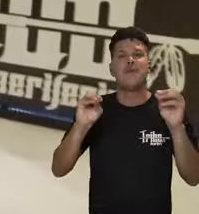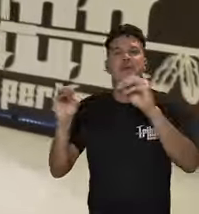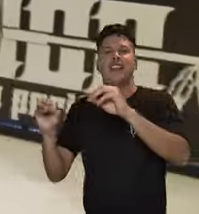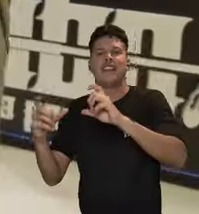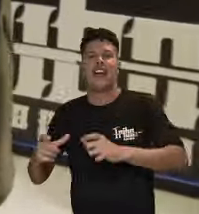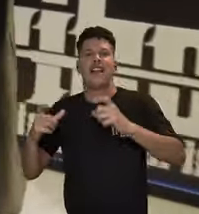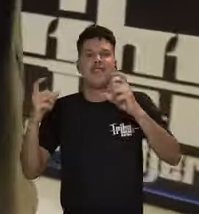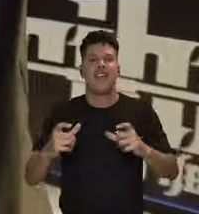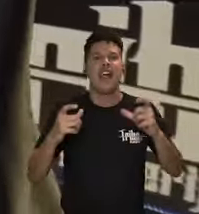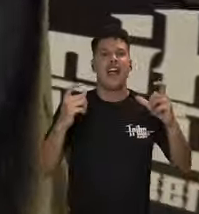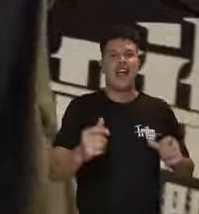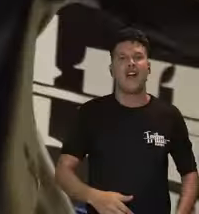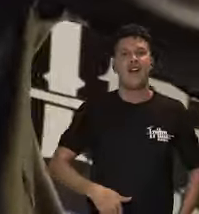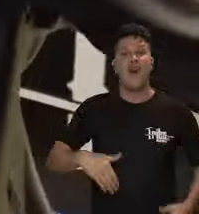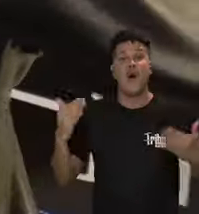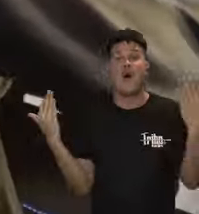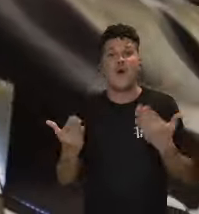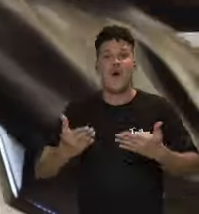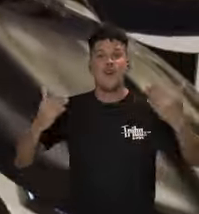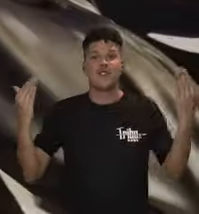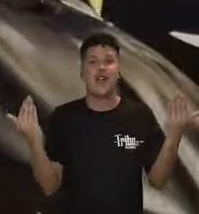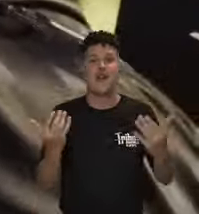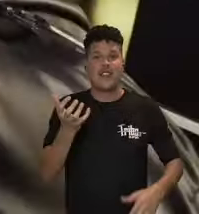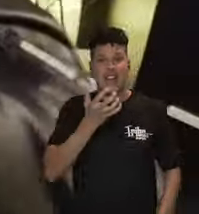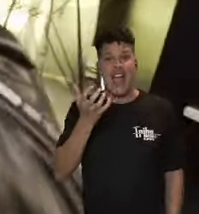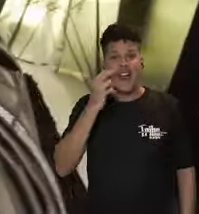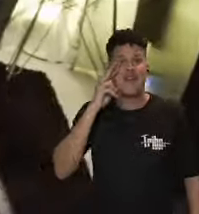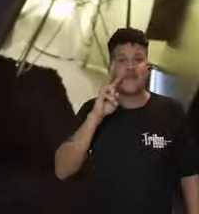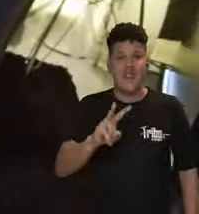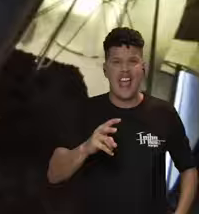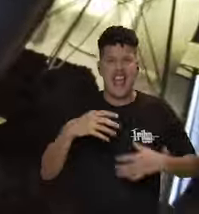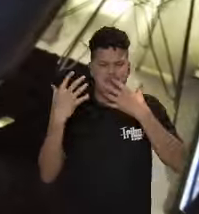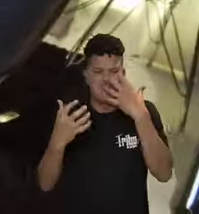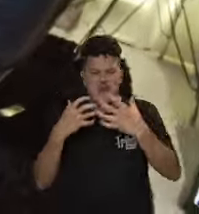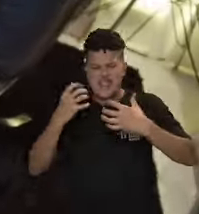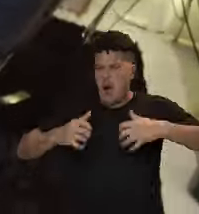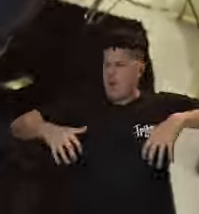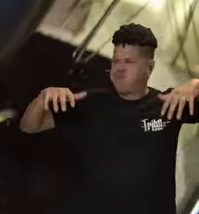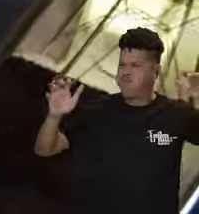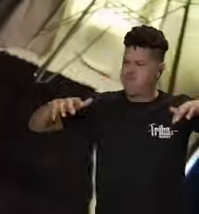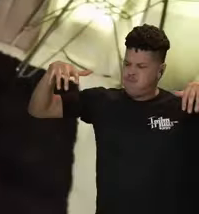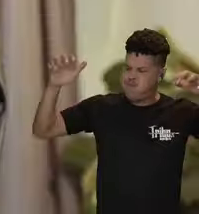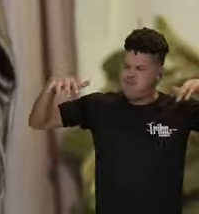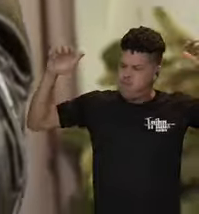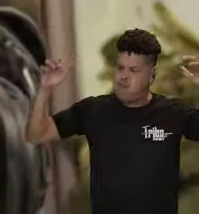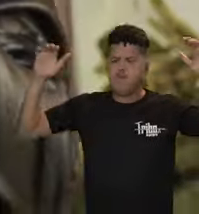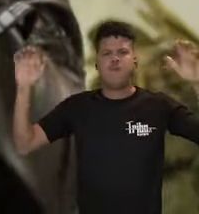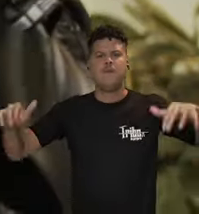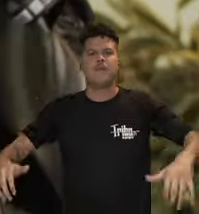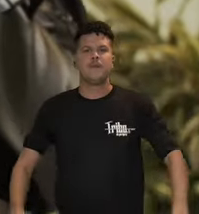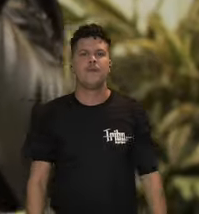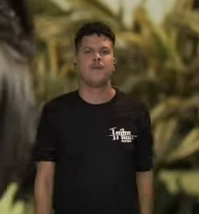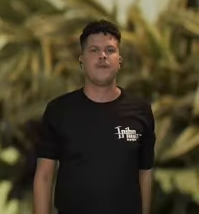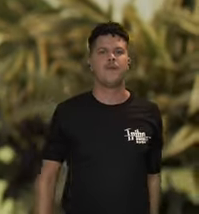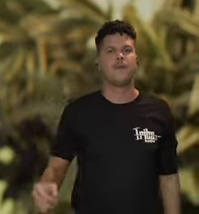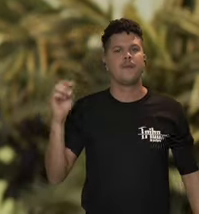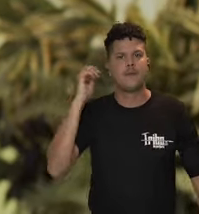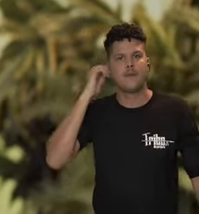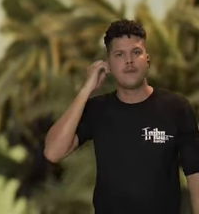lugar. Hoje eu quero ver esses cara preta queimar. Esses cara preta